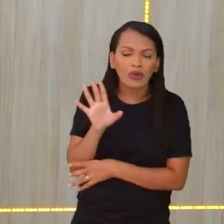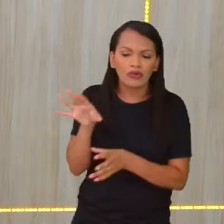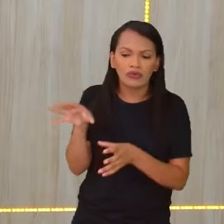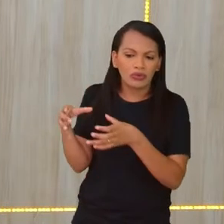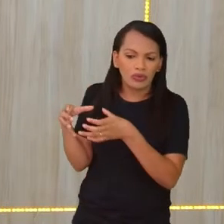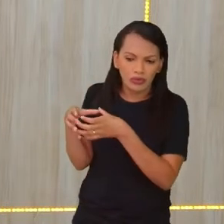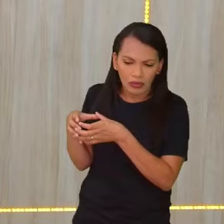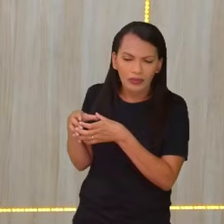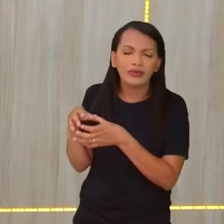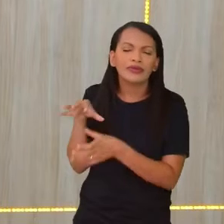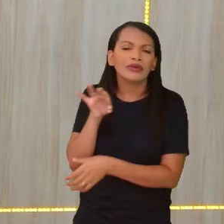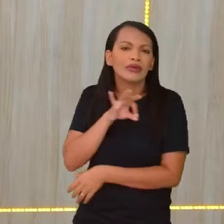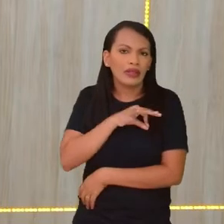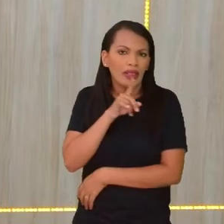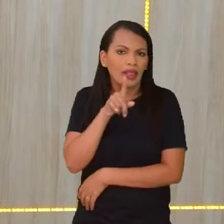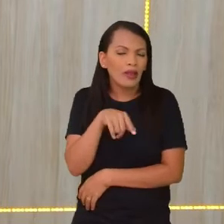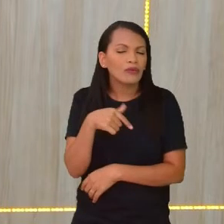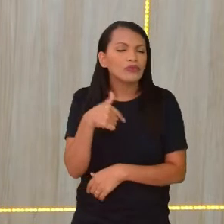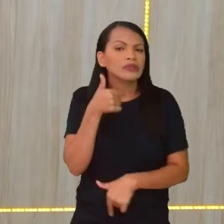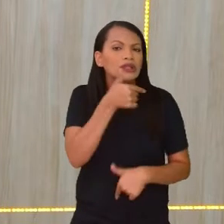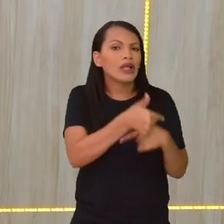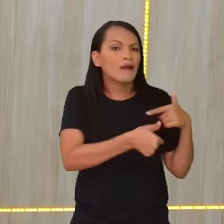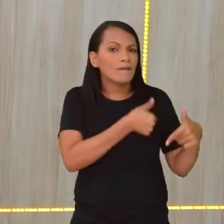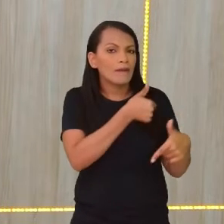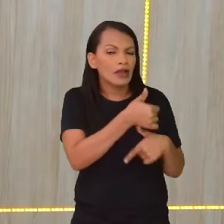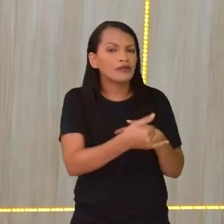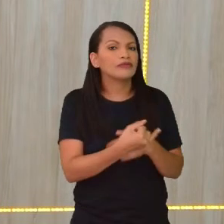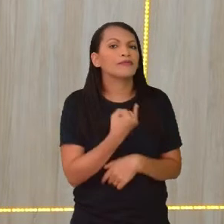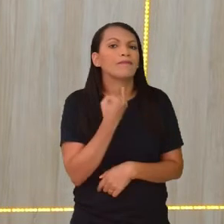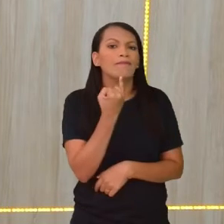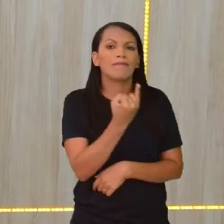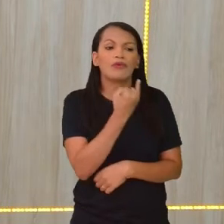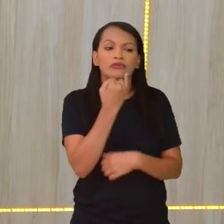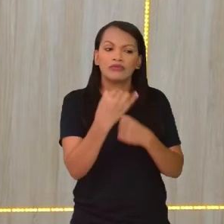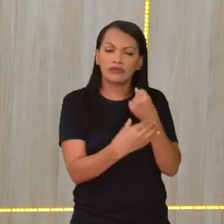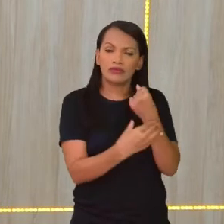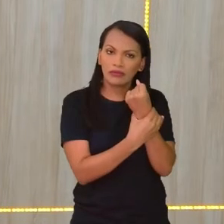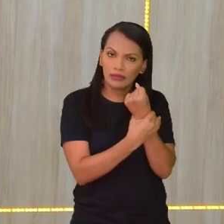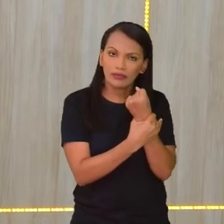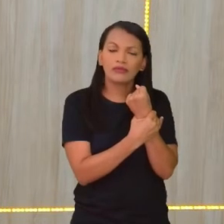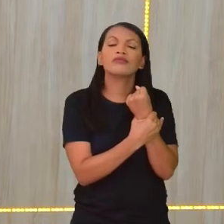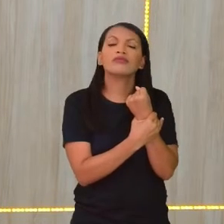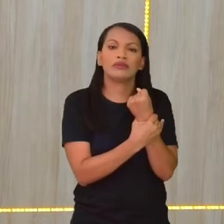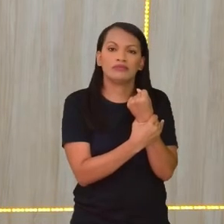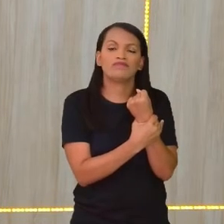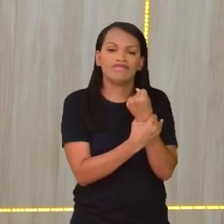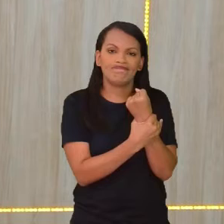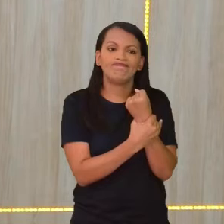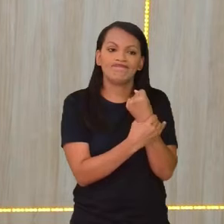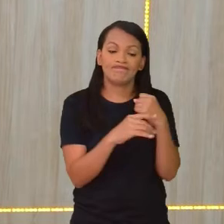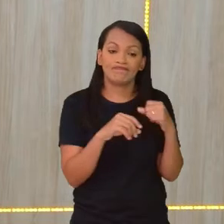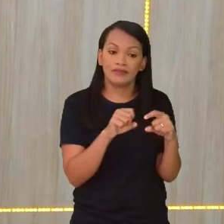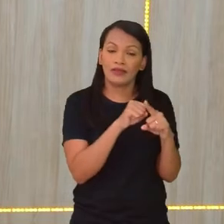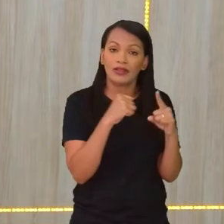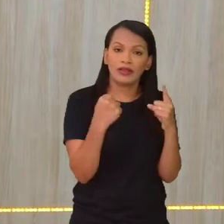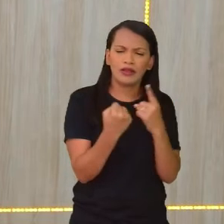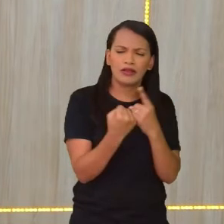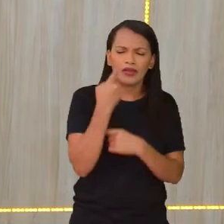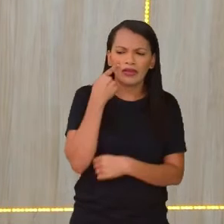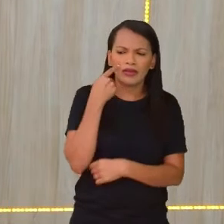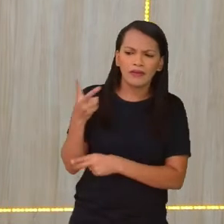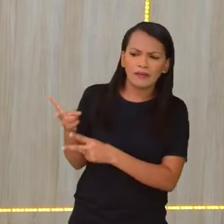trabalho muito importante para a garantia da segurança na nossa sociedade. Mas a gente